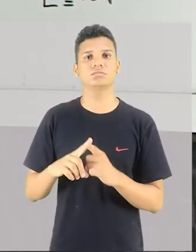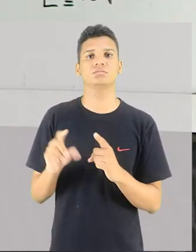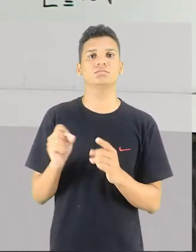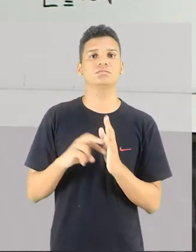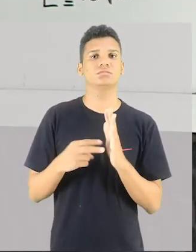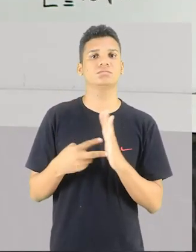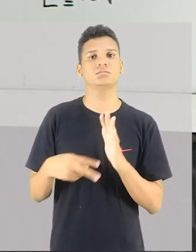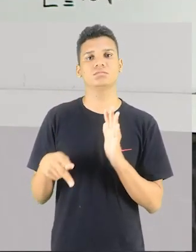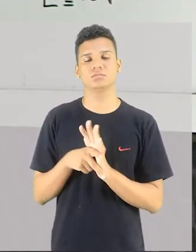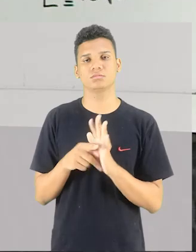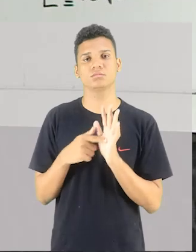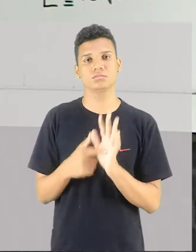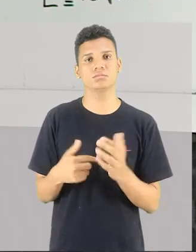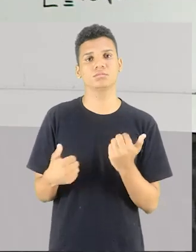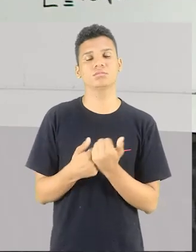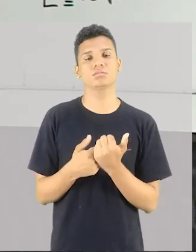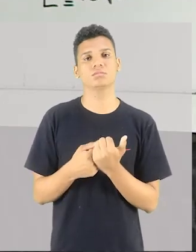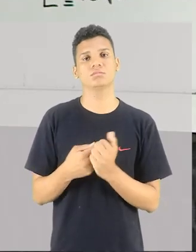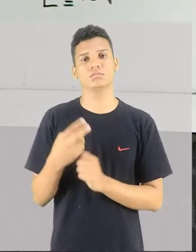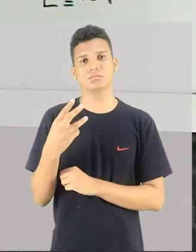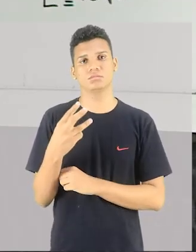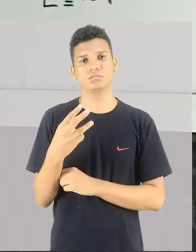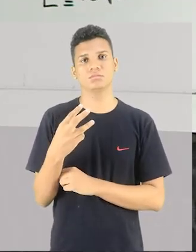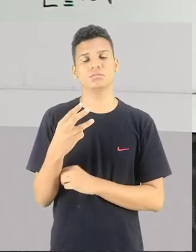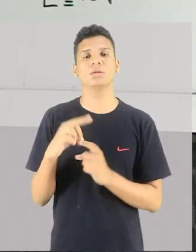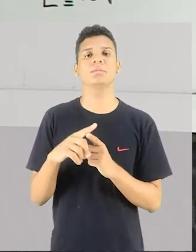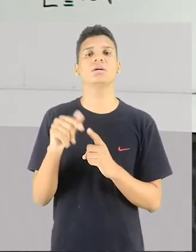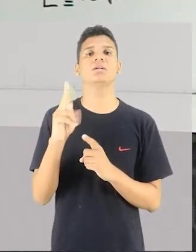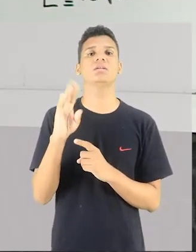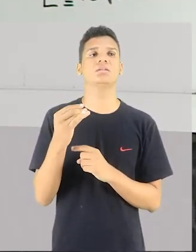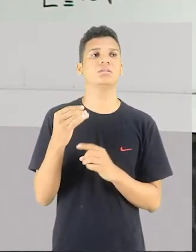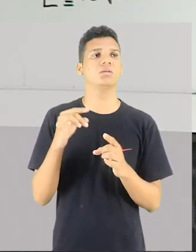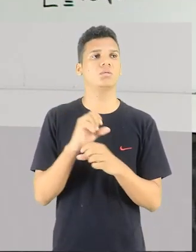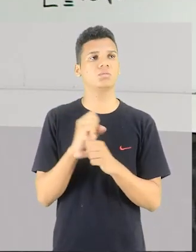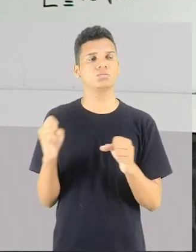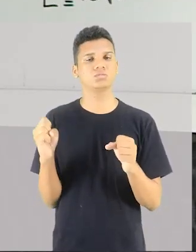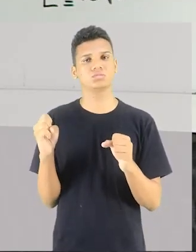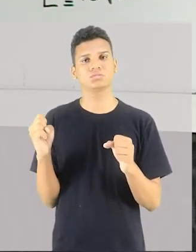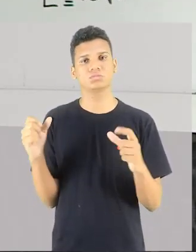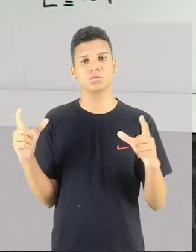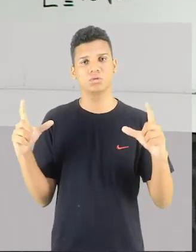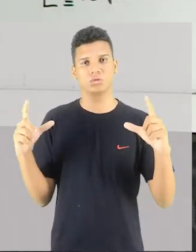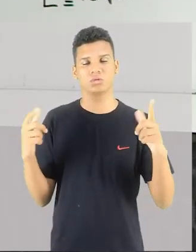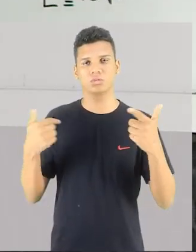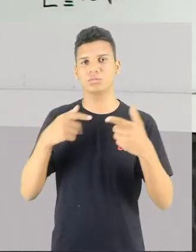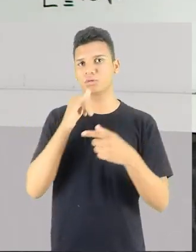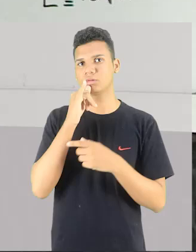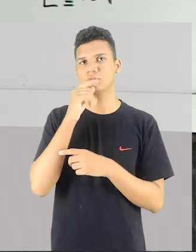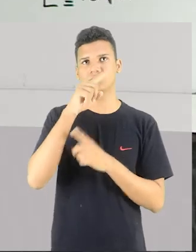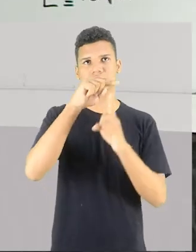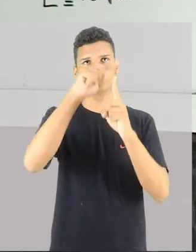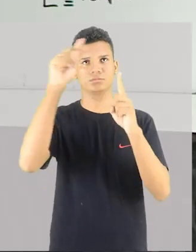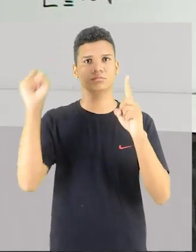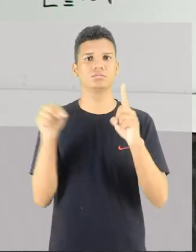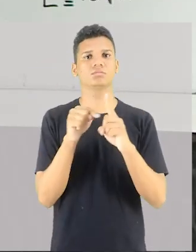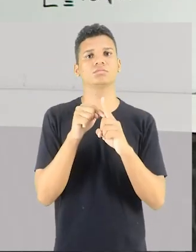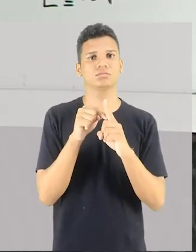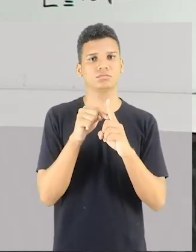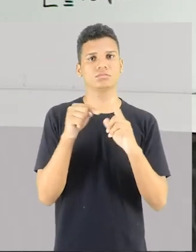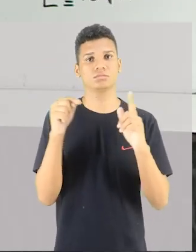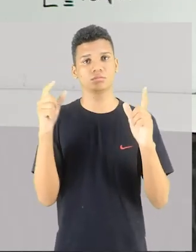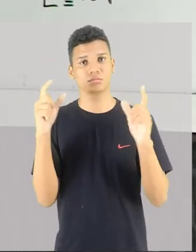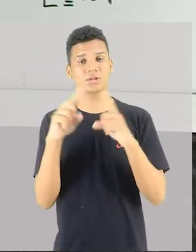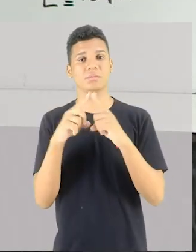substituir 3 quem é o raio do Círculo maior tomma se o diâmetro é 14 o raio